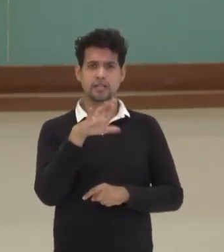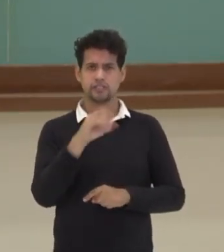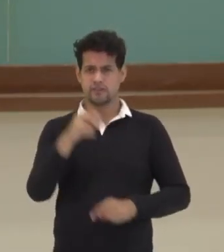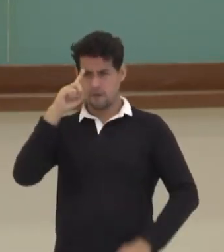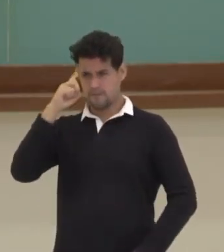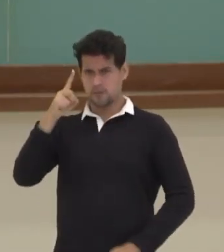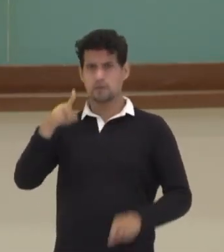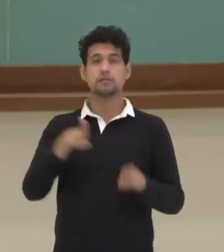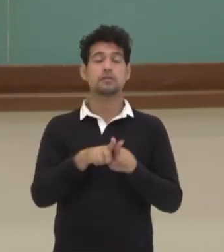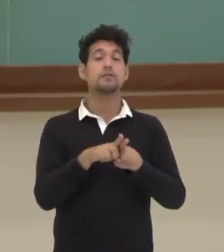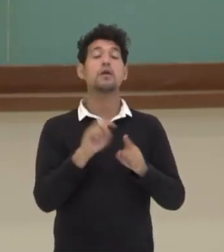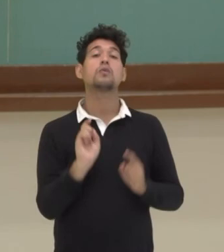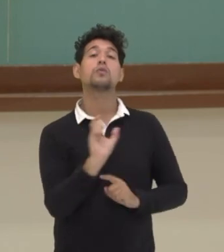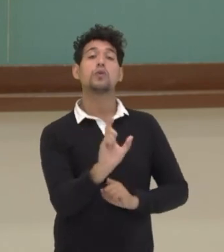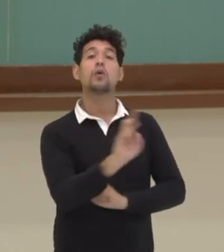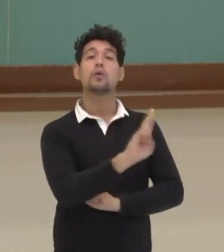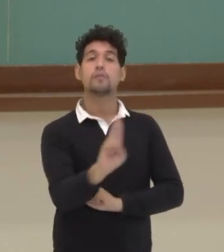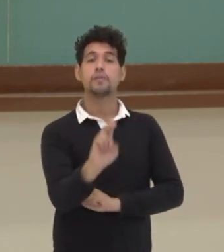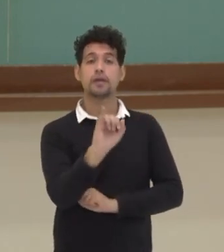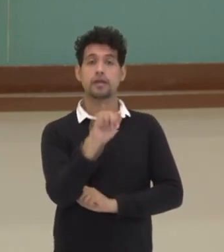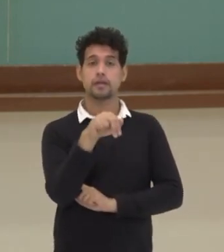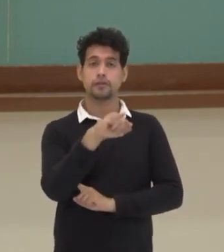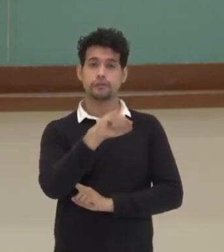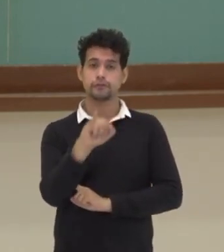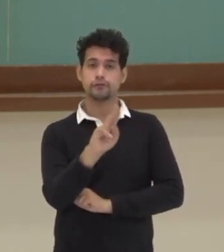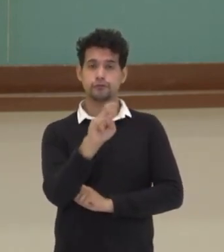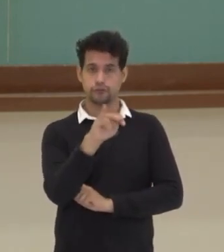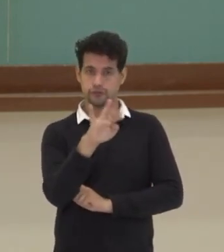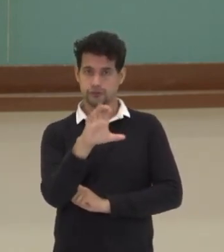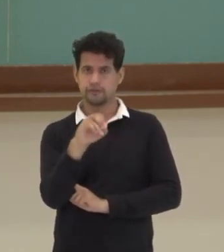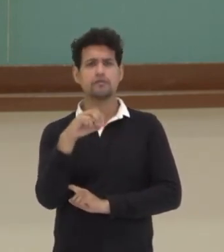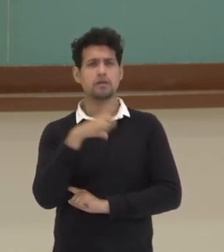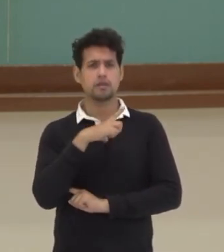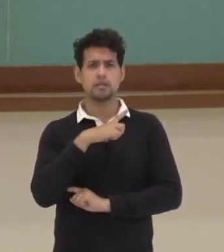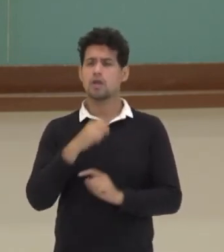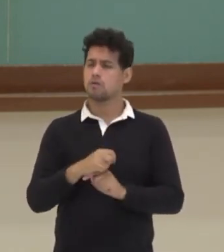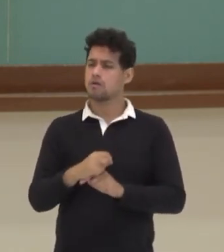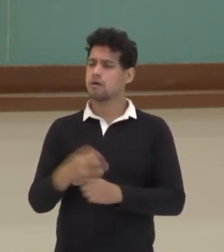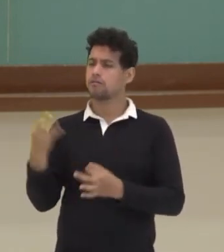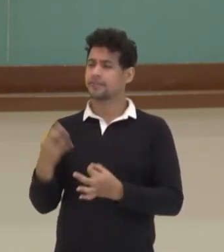modo injuntivo, né? E nós temos o imperativo afirmativo e o